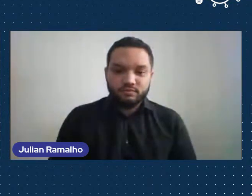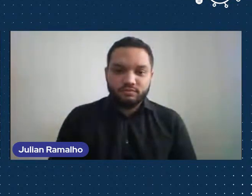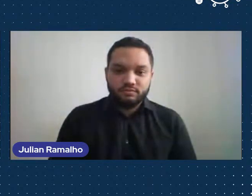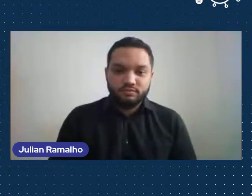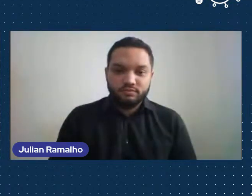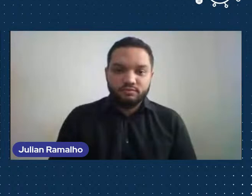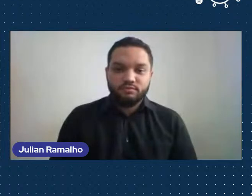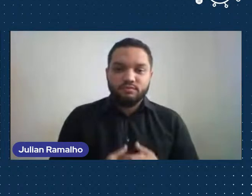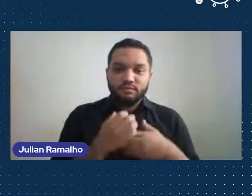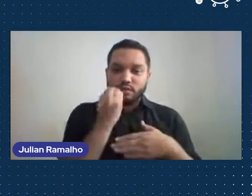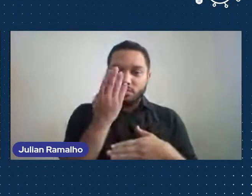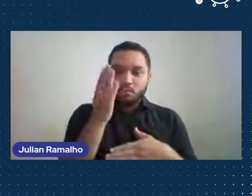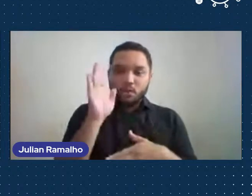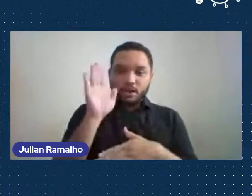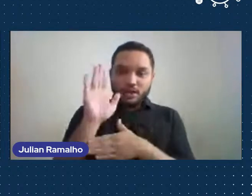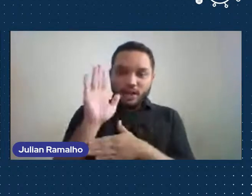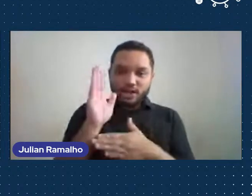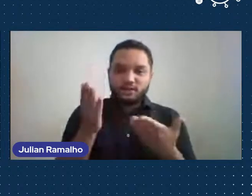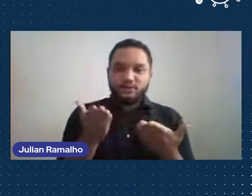Boa tarde.